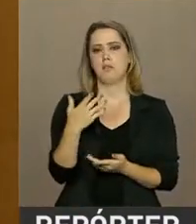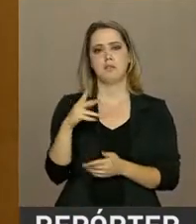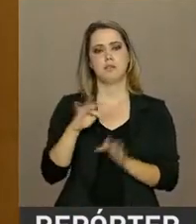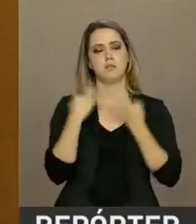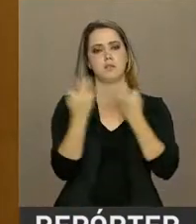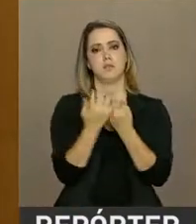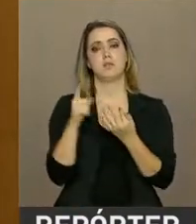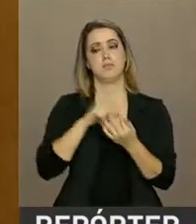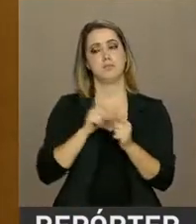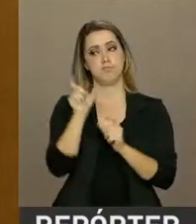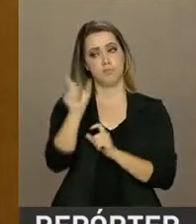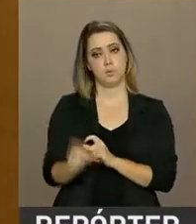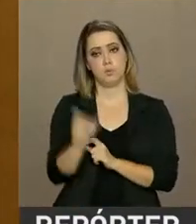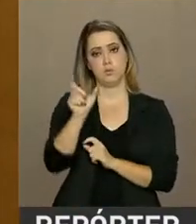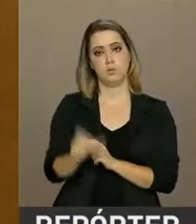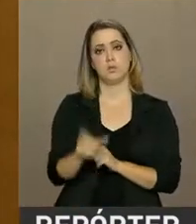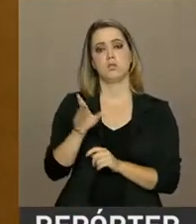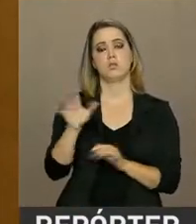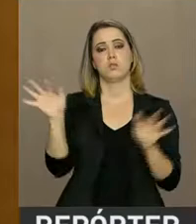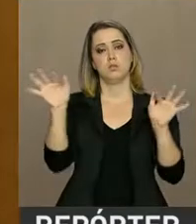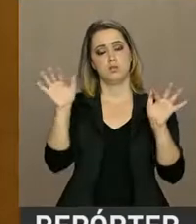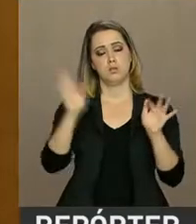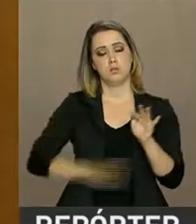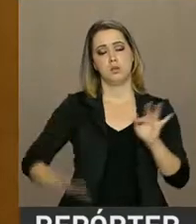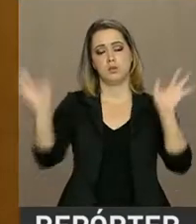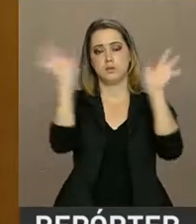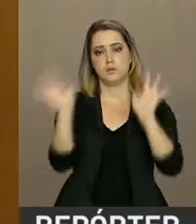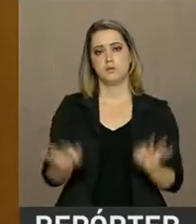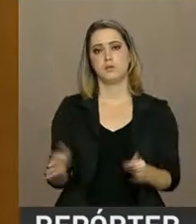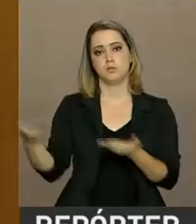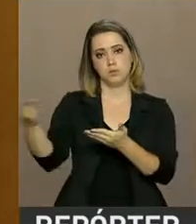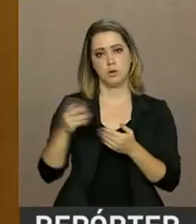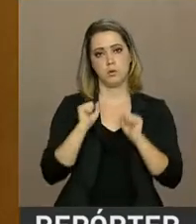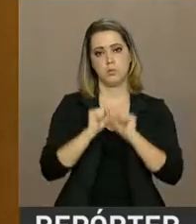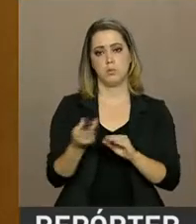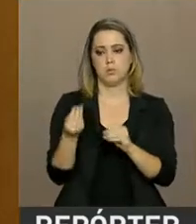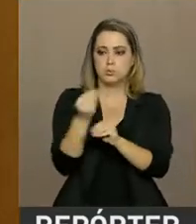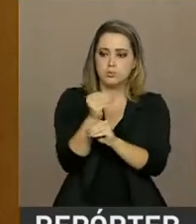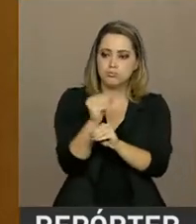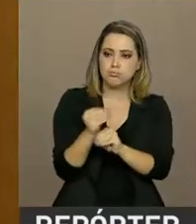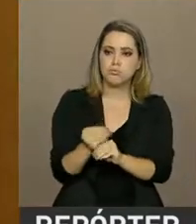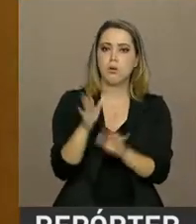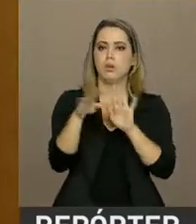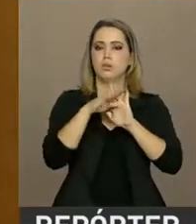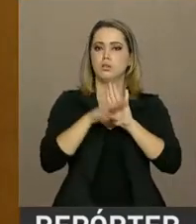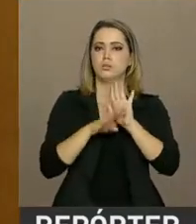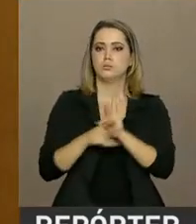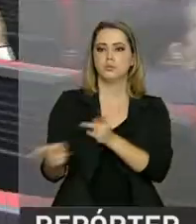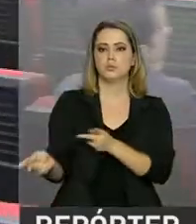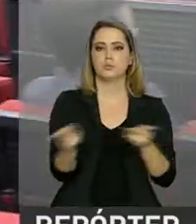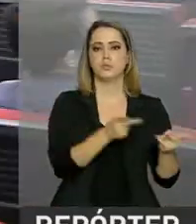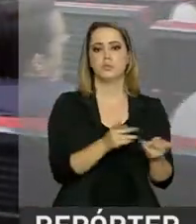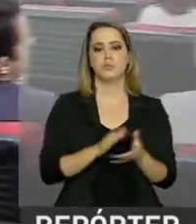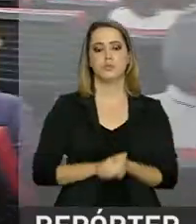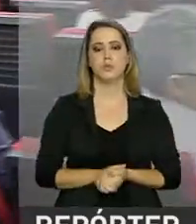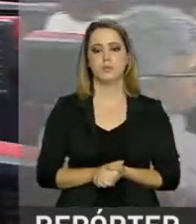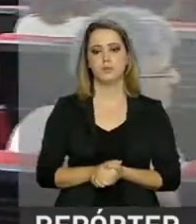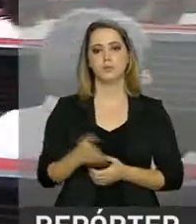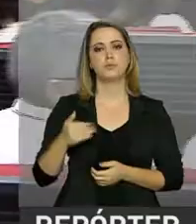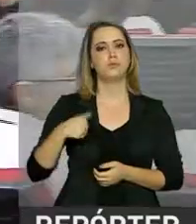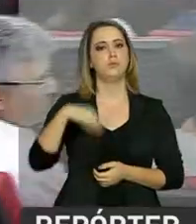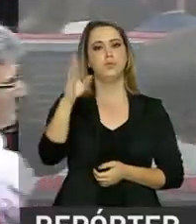realmente com esse perfil que o Criança Feliz está trazendo possa ser inserida, né, no programa de visita domiciliar. Mais de